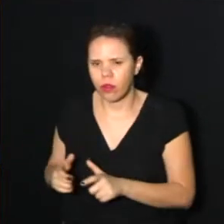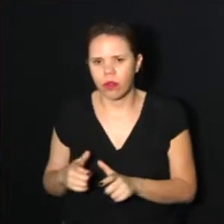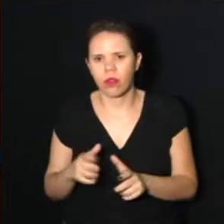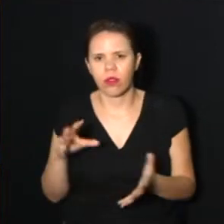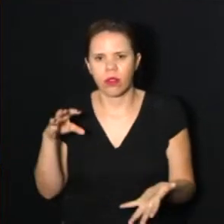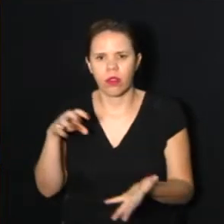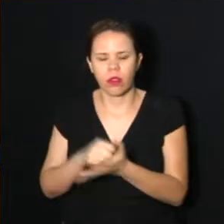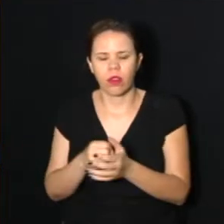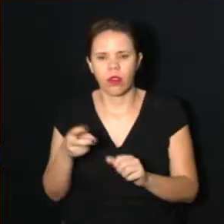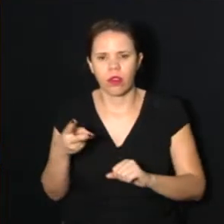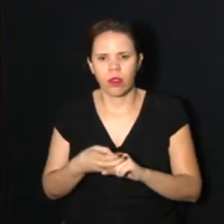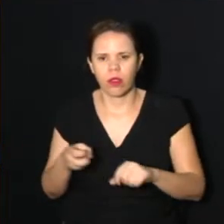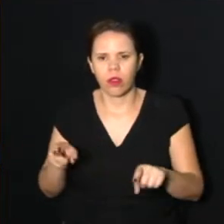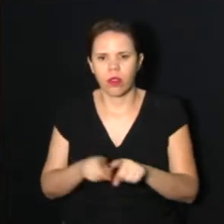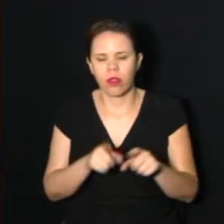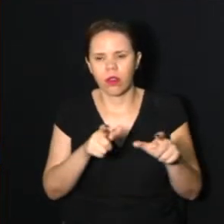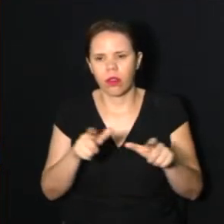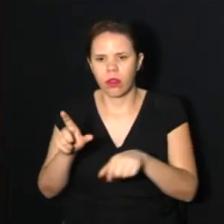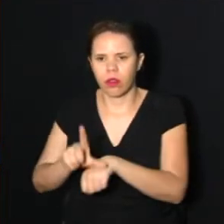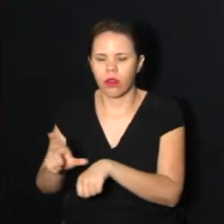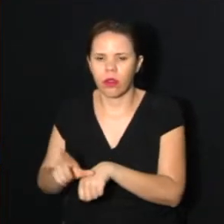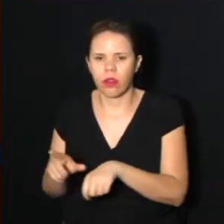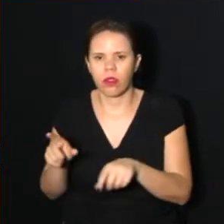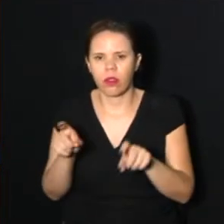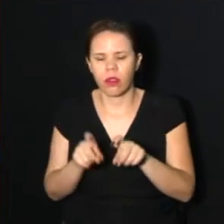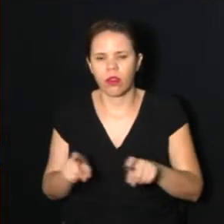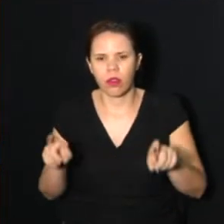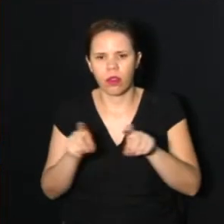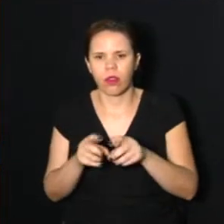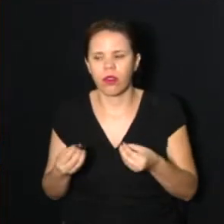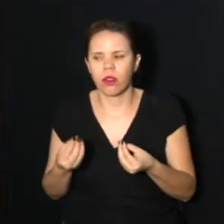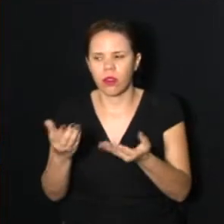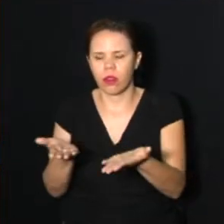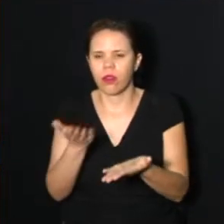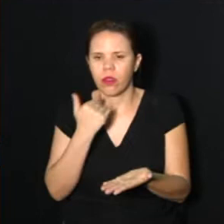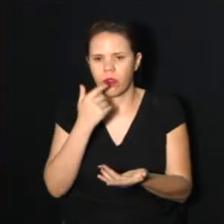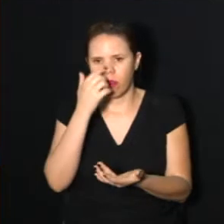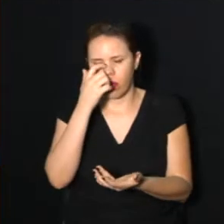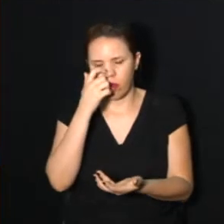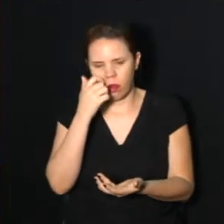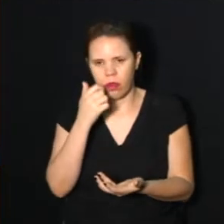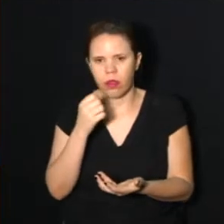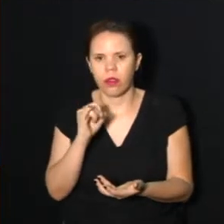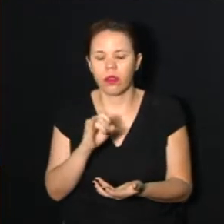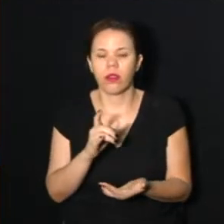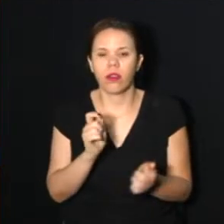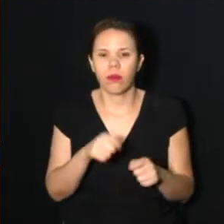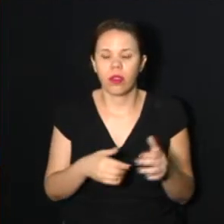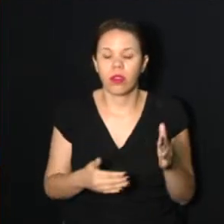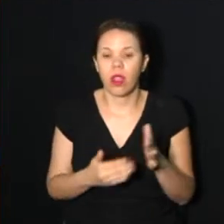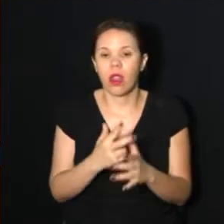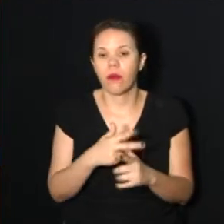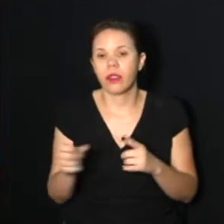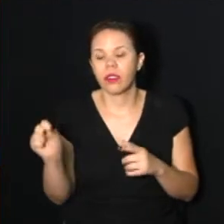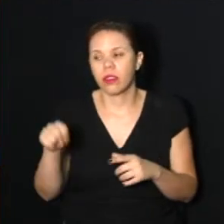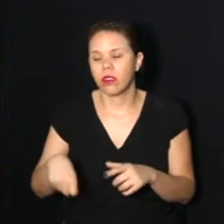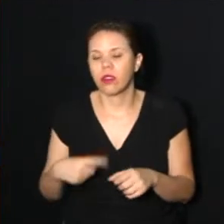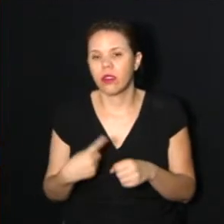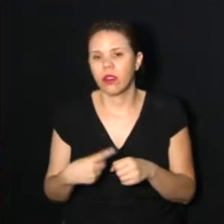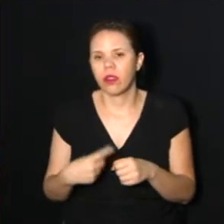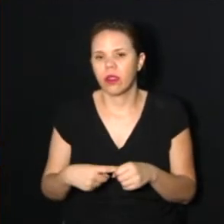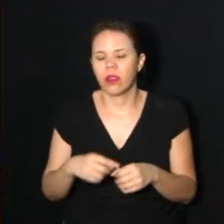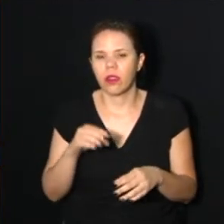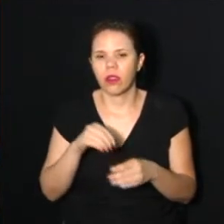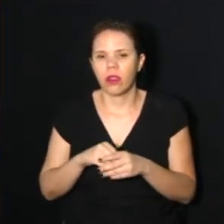em aplicativos e plataformas digitais para entrega de alimentos, perecíveis ou não, em domicílio no município de Campinas e da outras